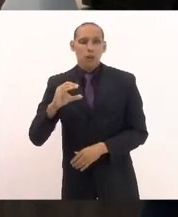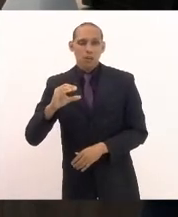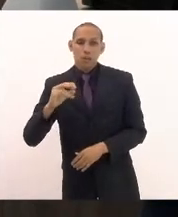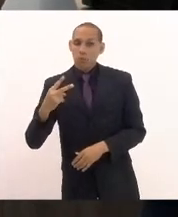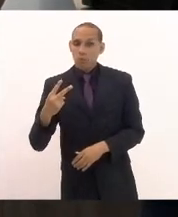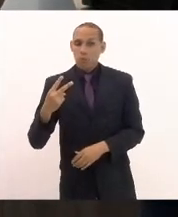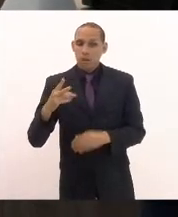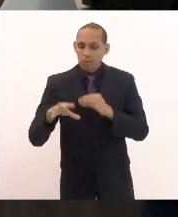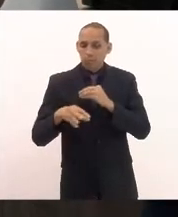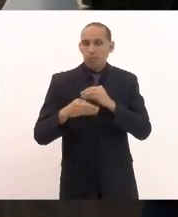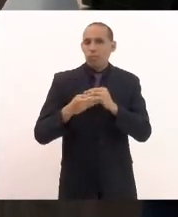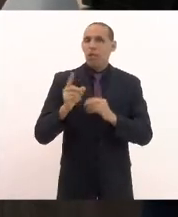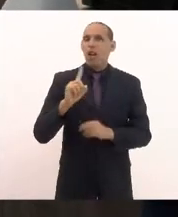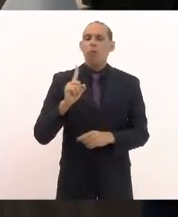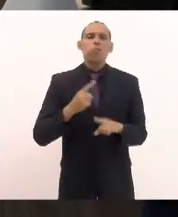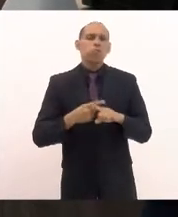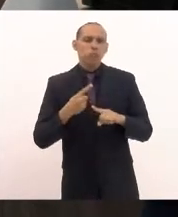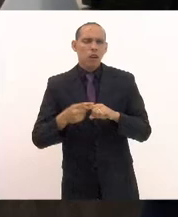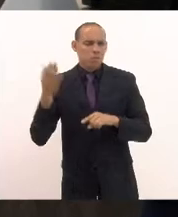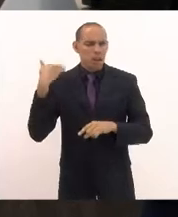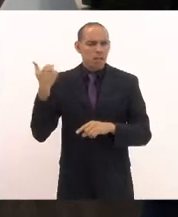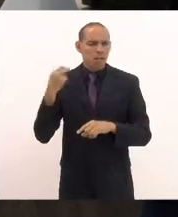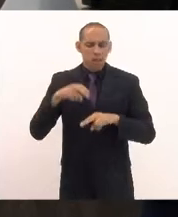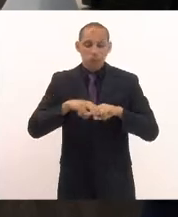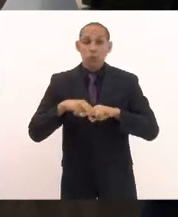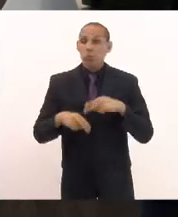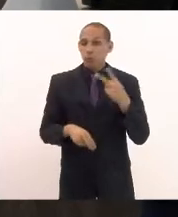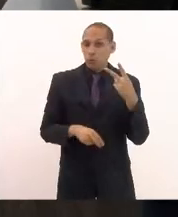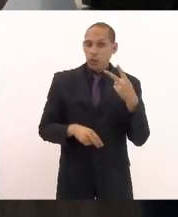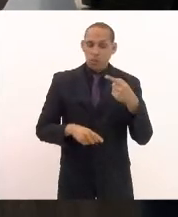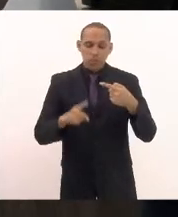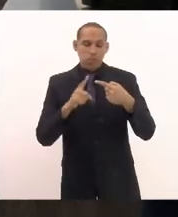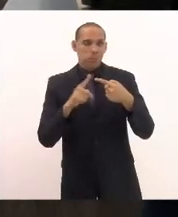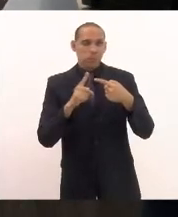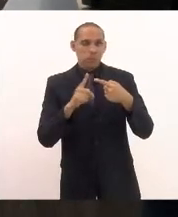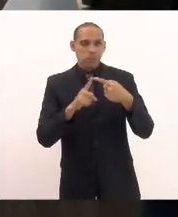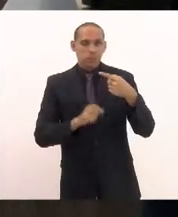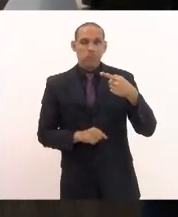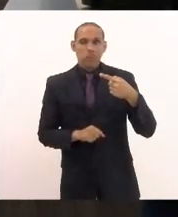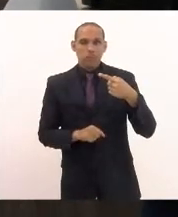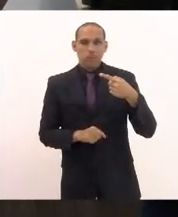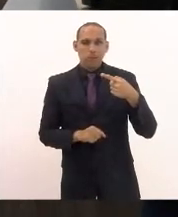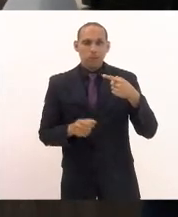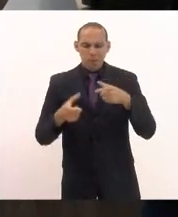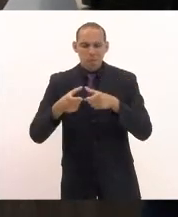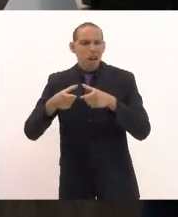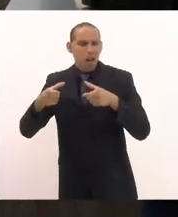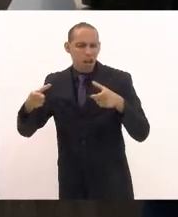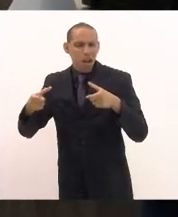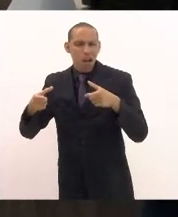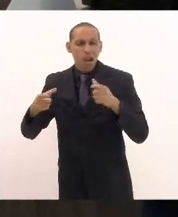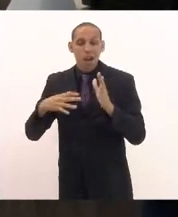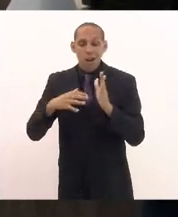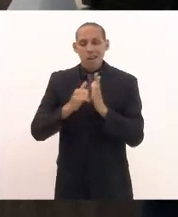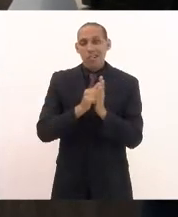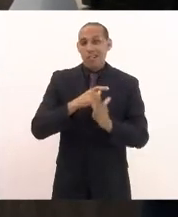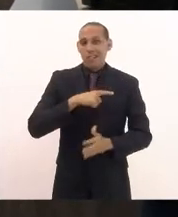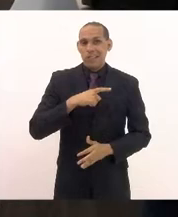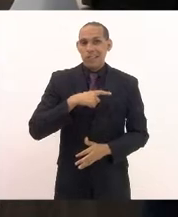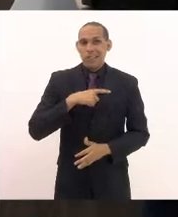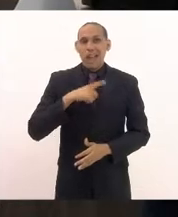Por duas razões. A primeira é que boa parte deles tem matrículas que